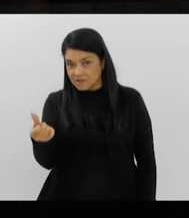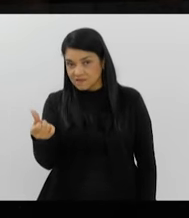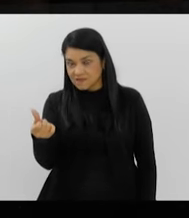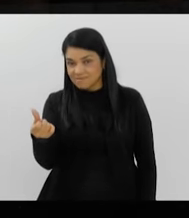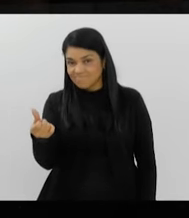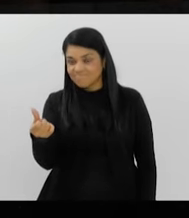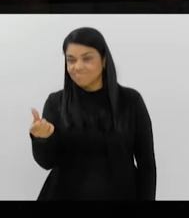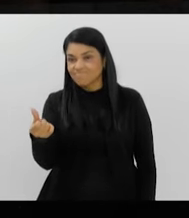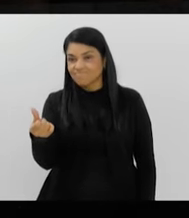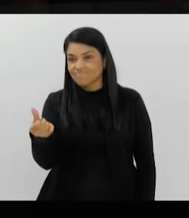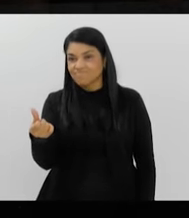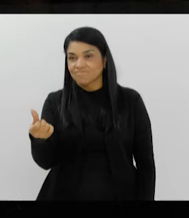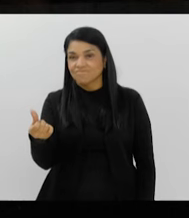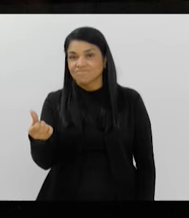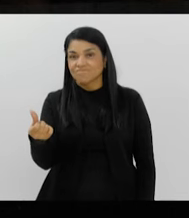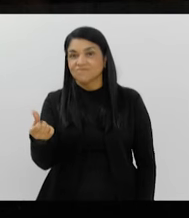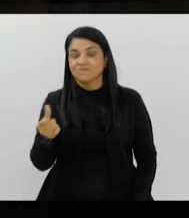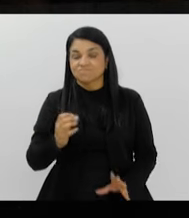senhora presidente, é de